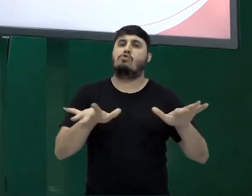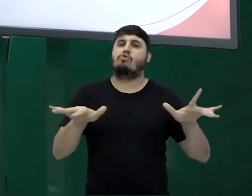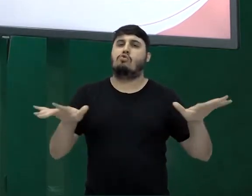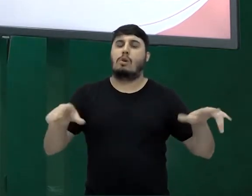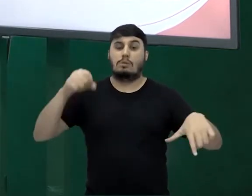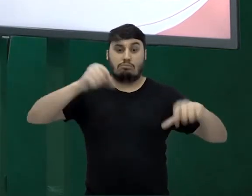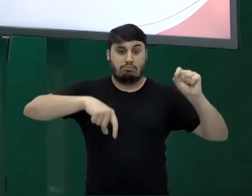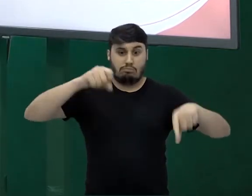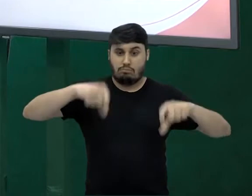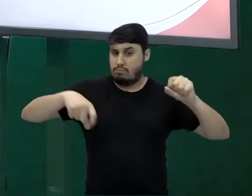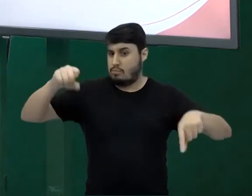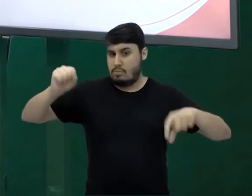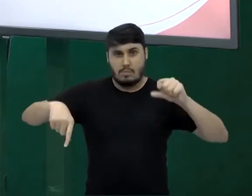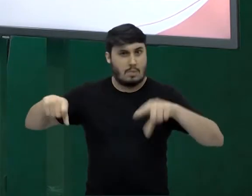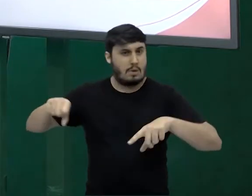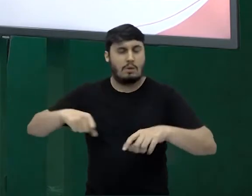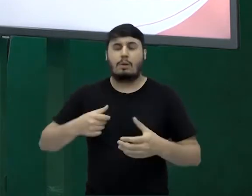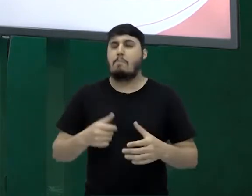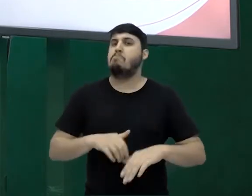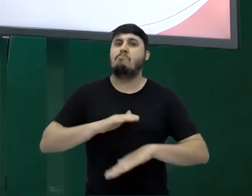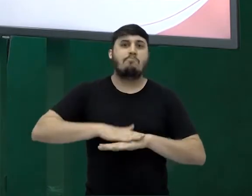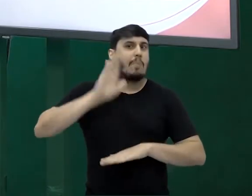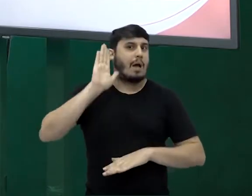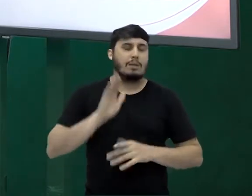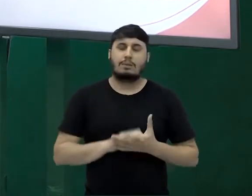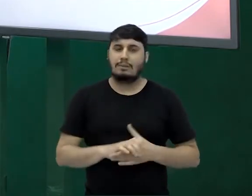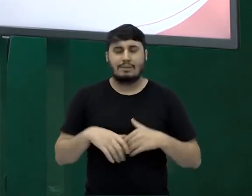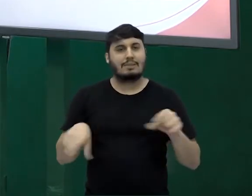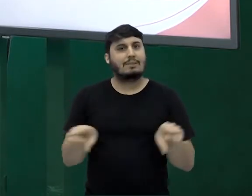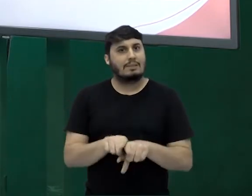aumenta a polinização, aumenta a dispersão de sementes,